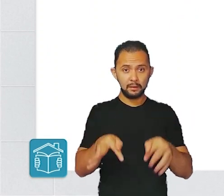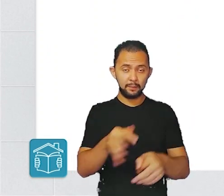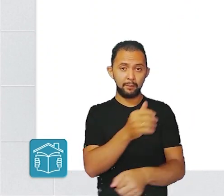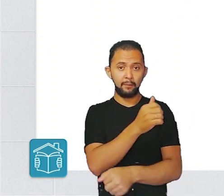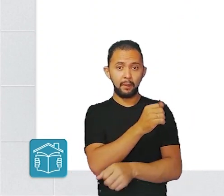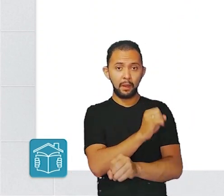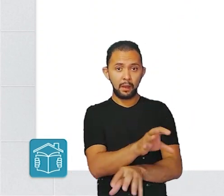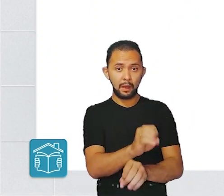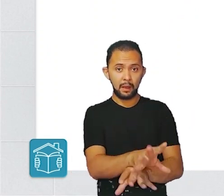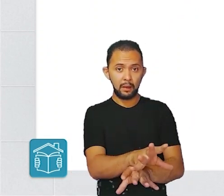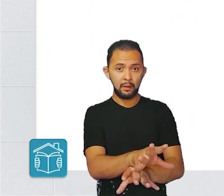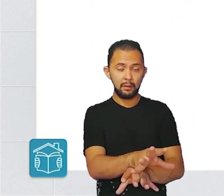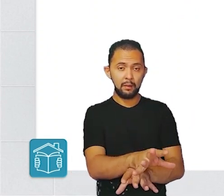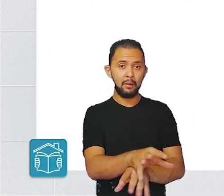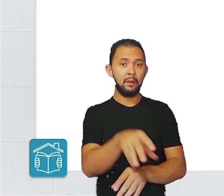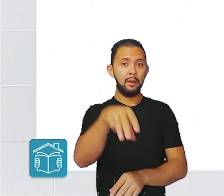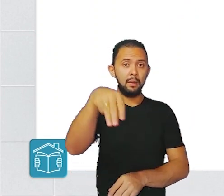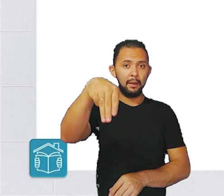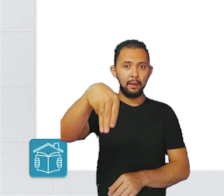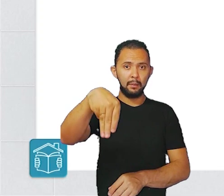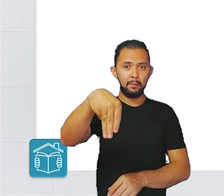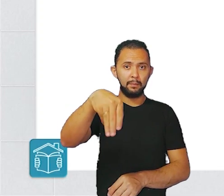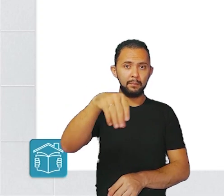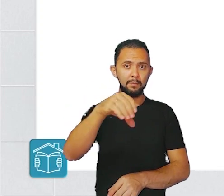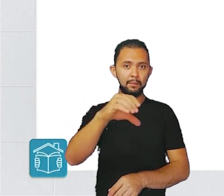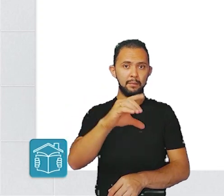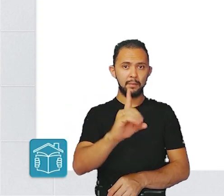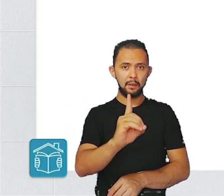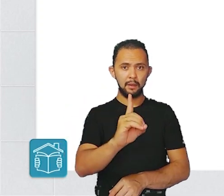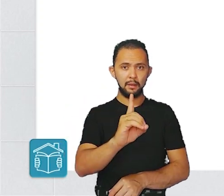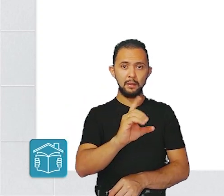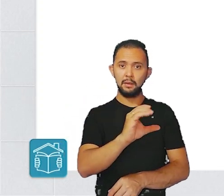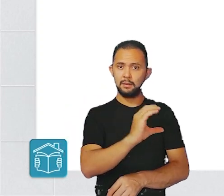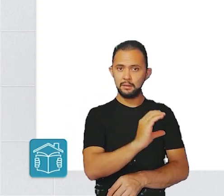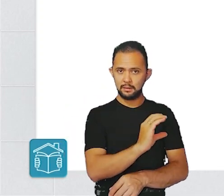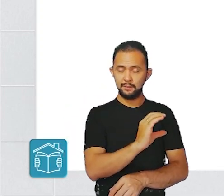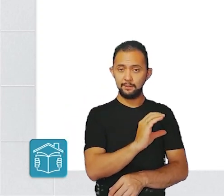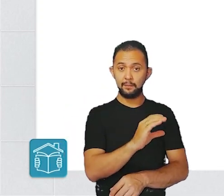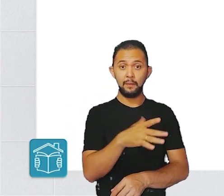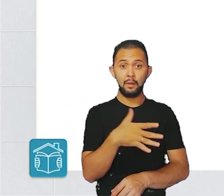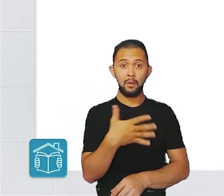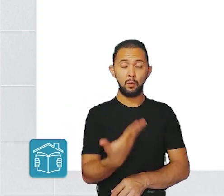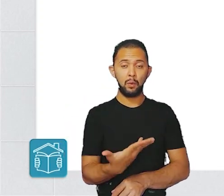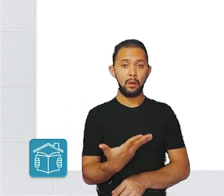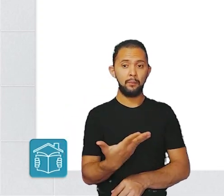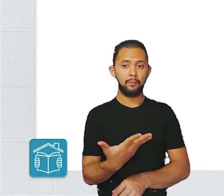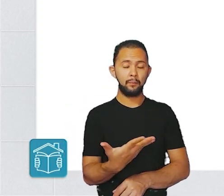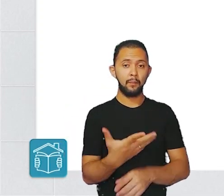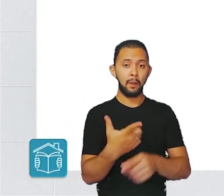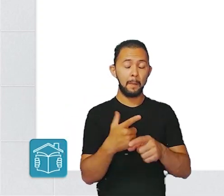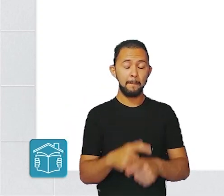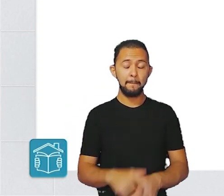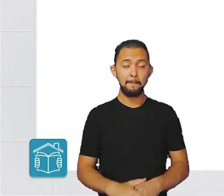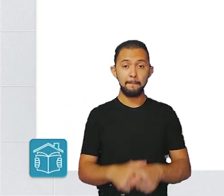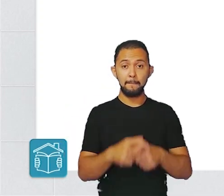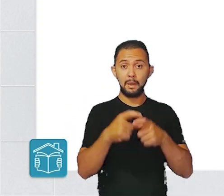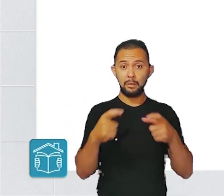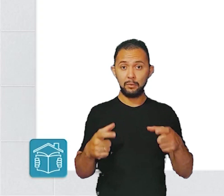falar sobre MDC, que é o máximo divisor comum.